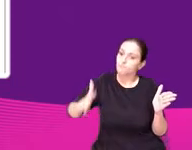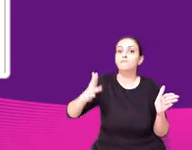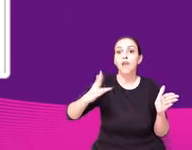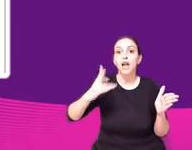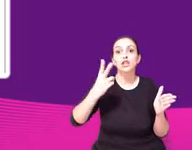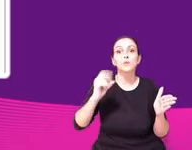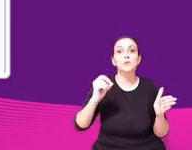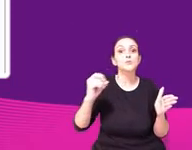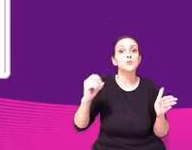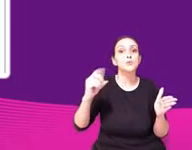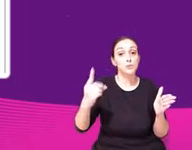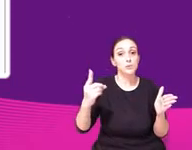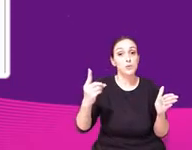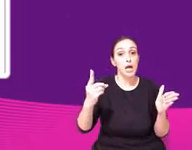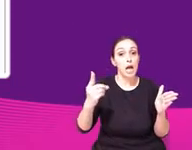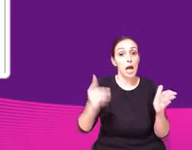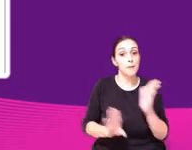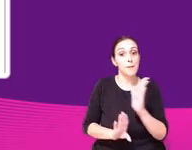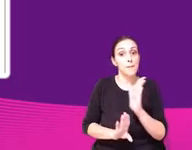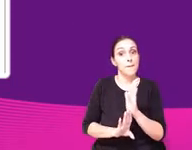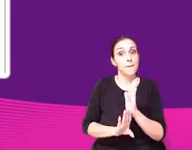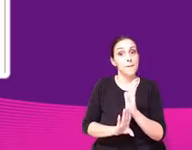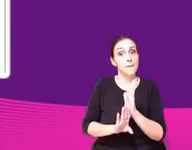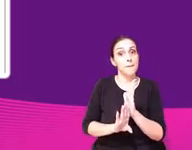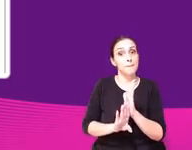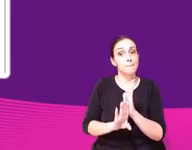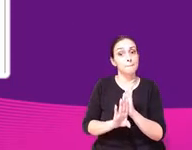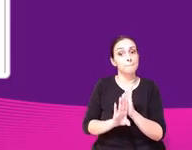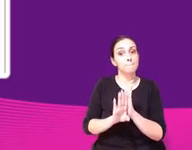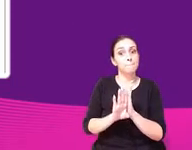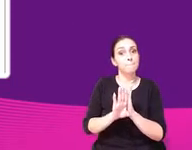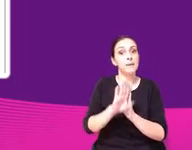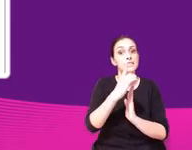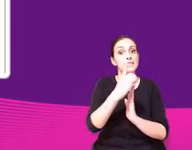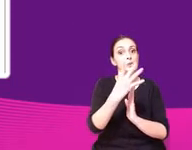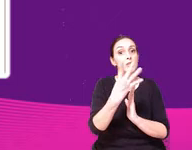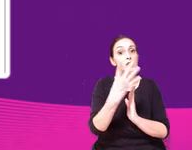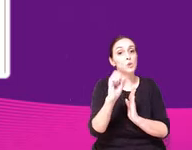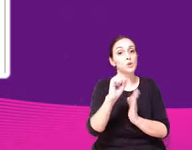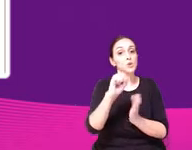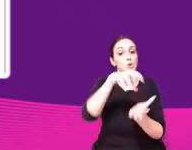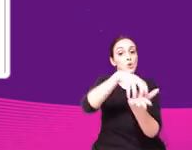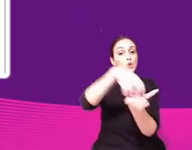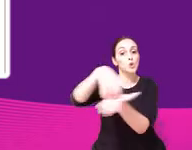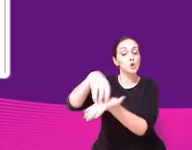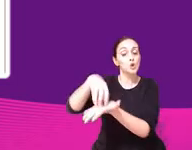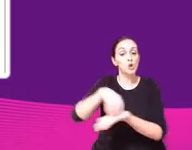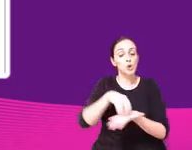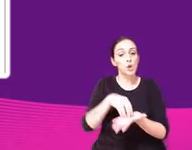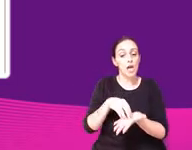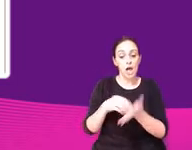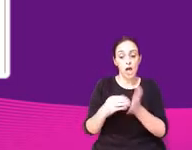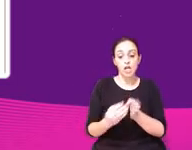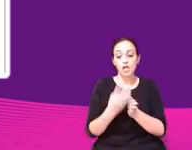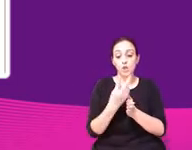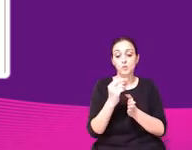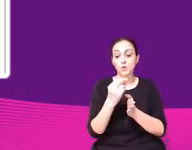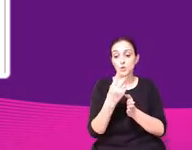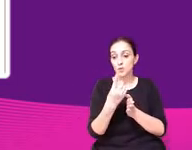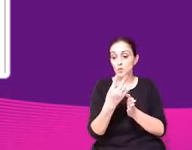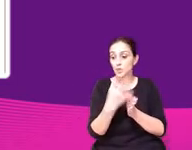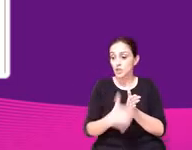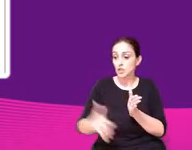2001, houve um crescimento progressivo até 148 centros de transplante. De 2001 até 2019, variou